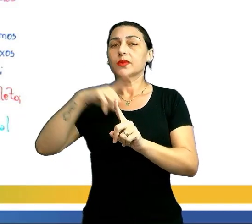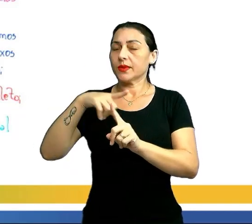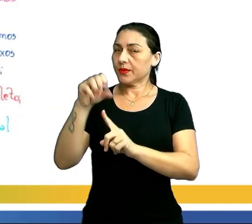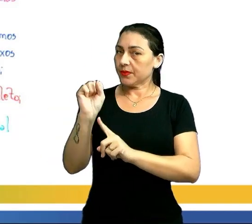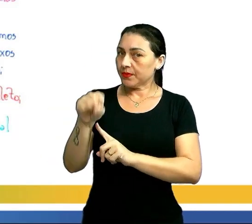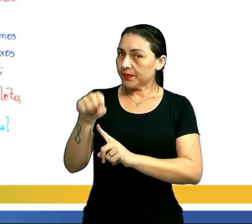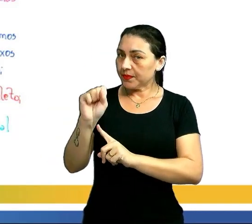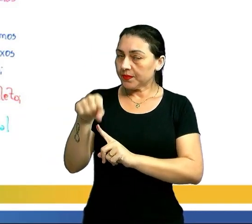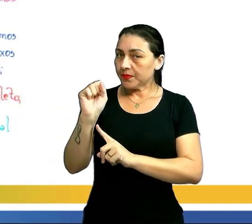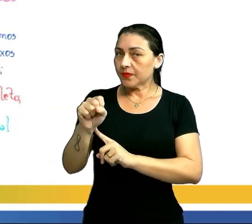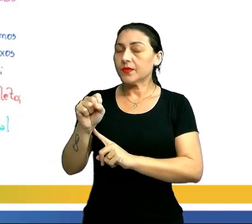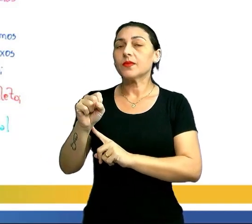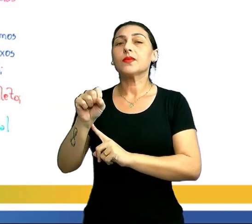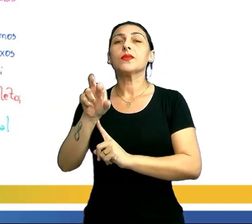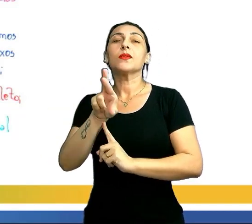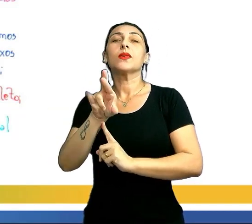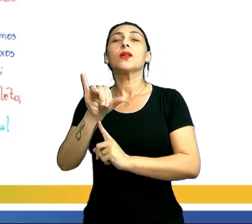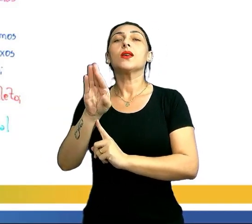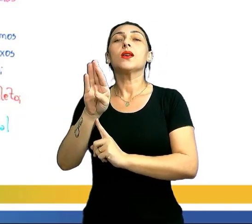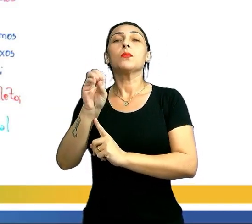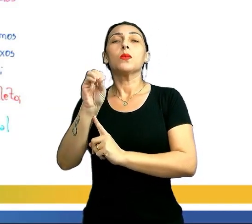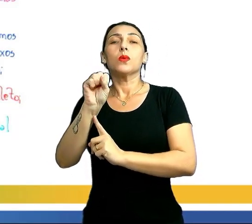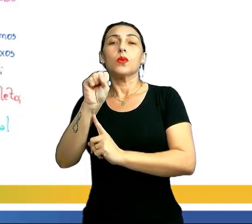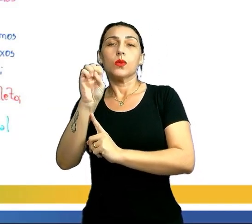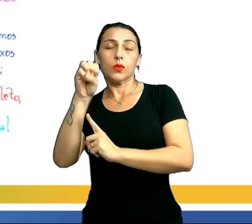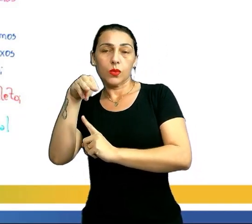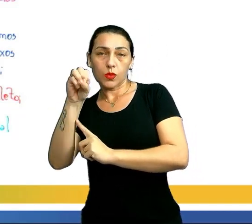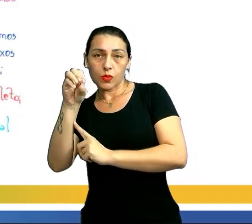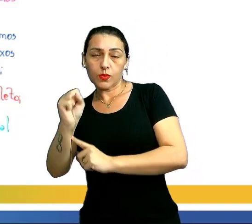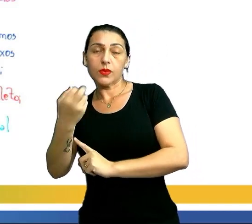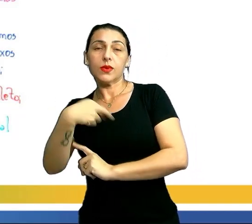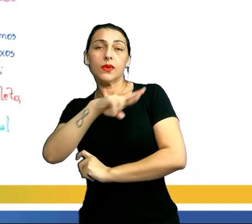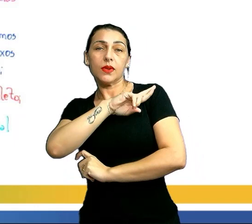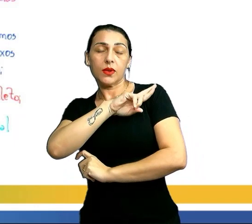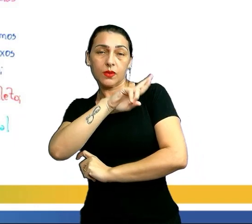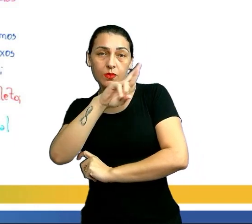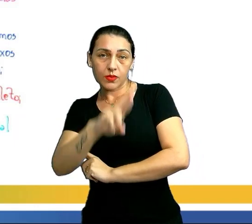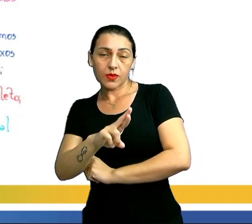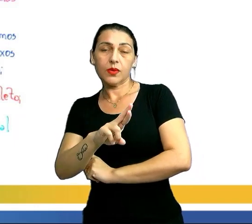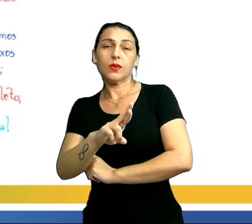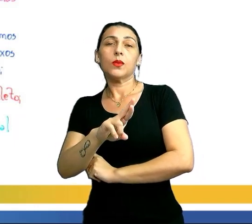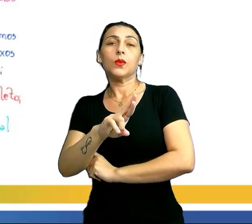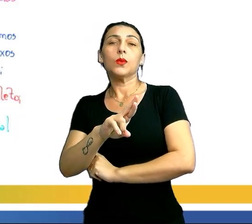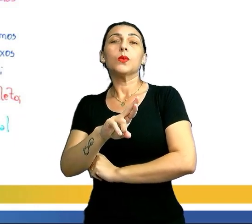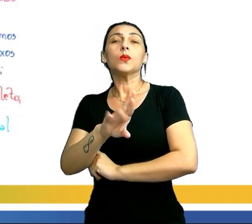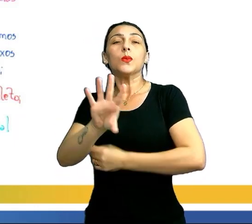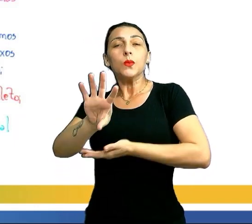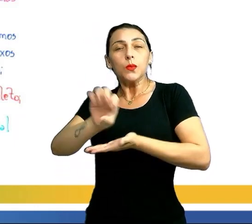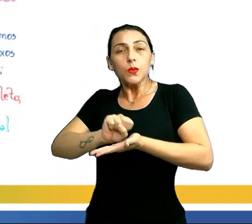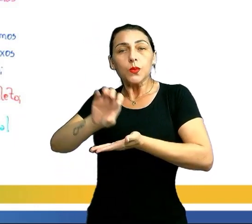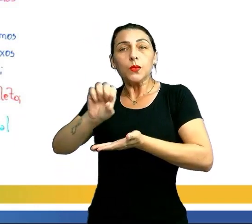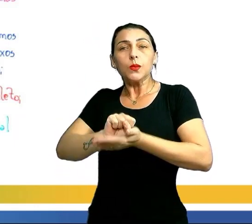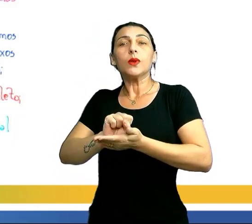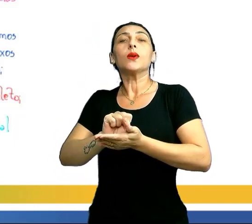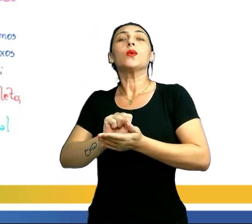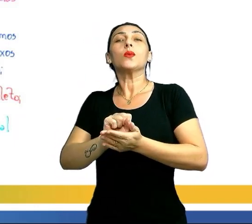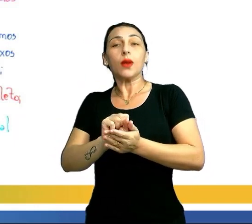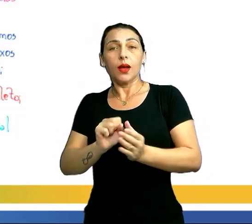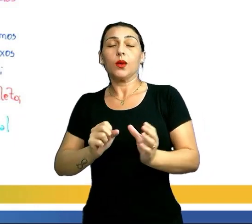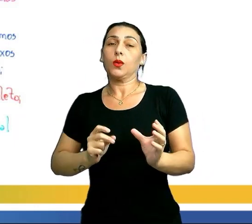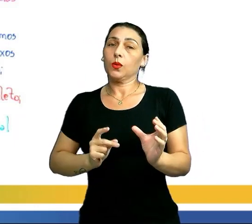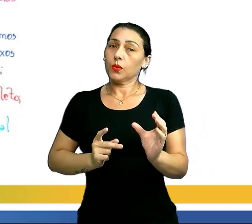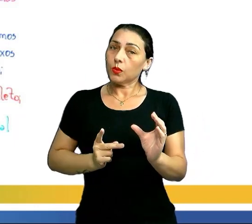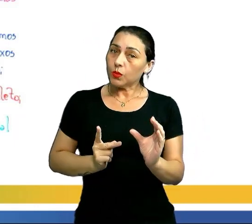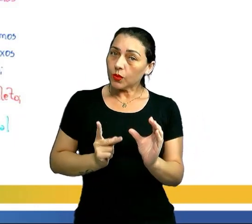Tem sim, tem os ribossomos, que são as organelas responsáveis pela síntese de proteínas. Não